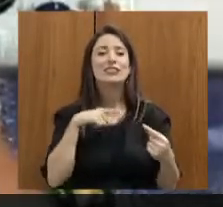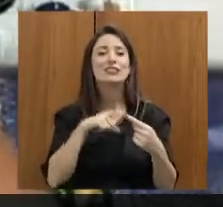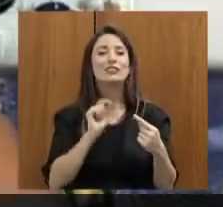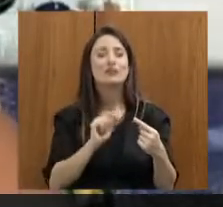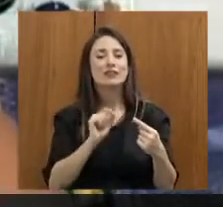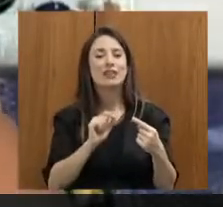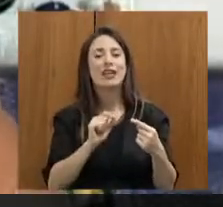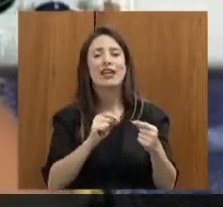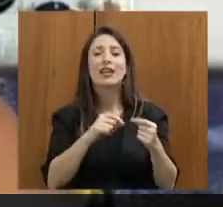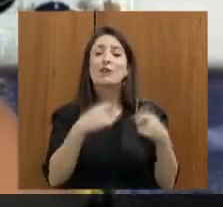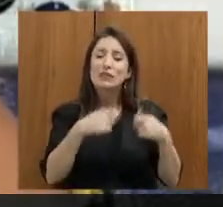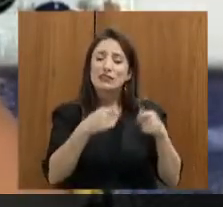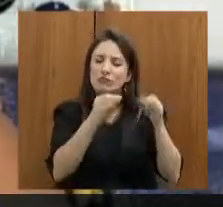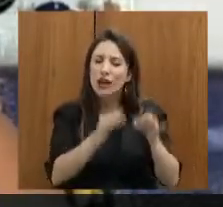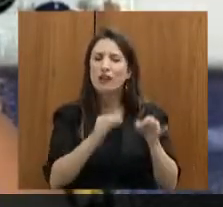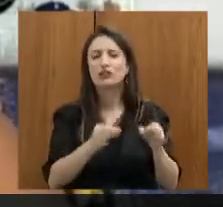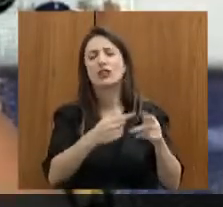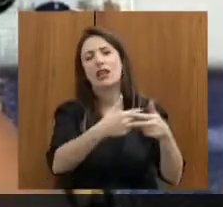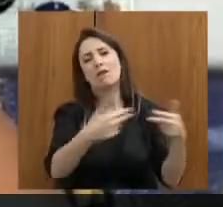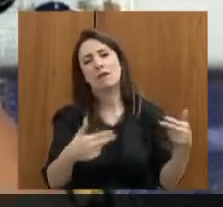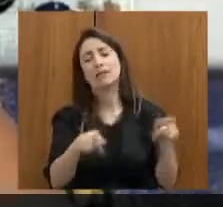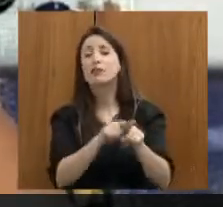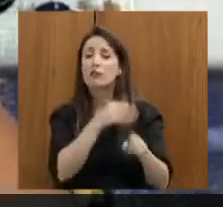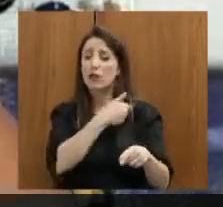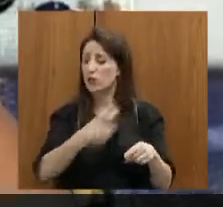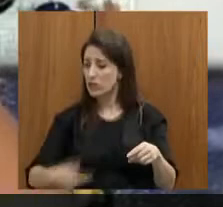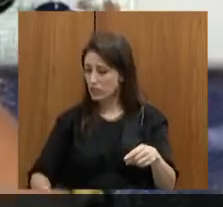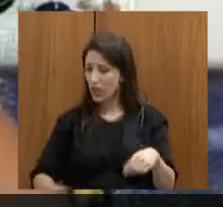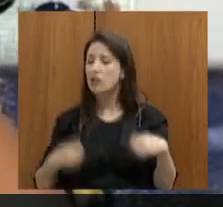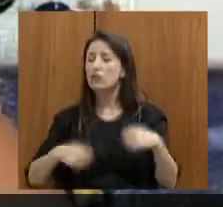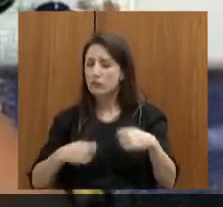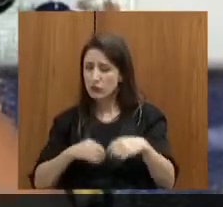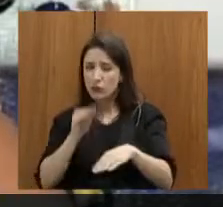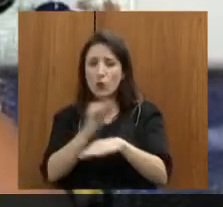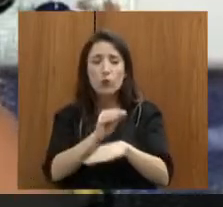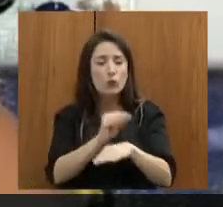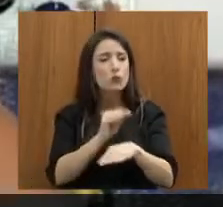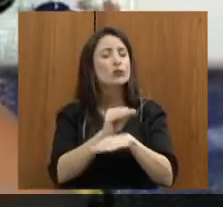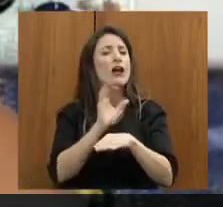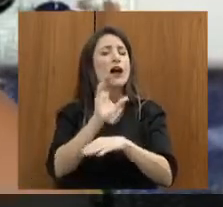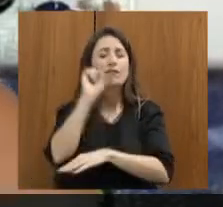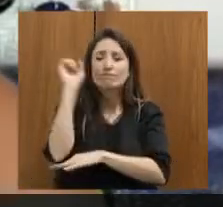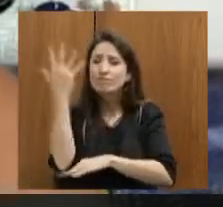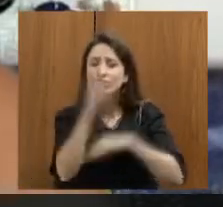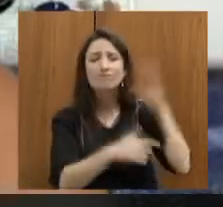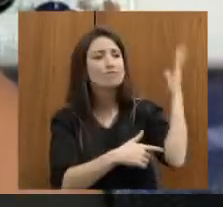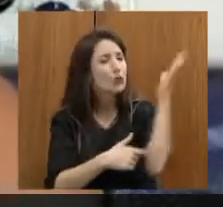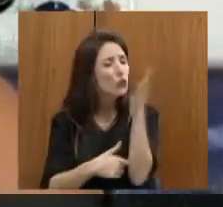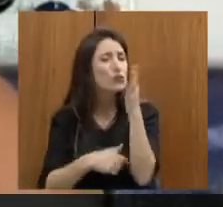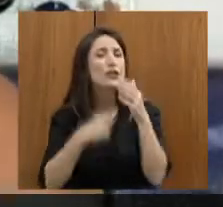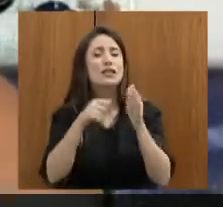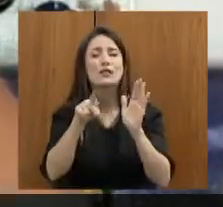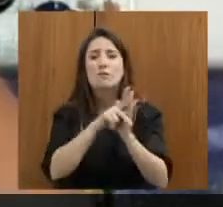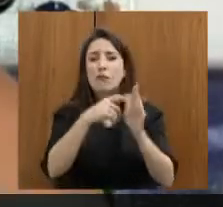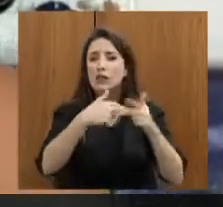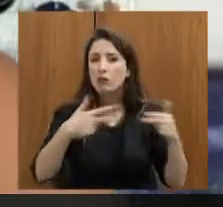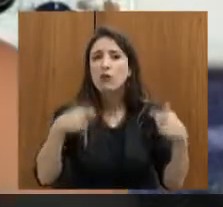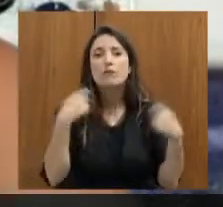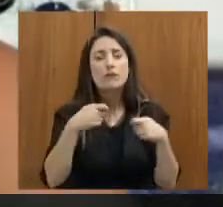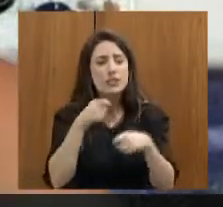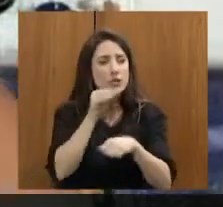desses elementos como o estado deve proteger para manter essa Ecologia que atualiza o batismo como é que a gente faz